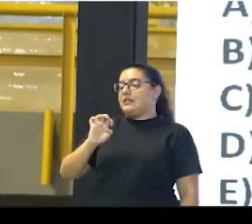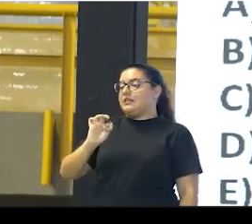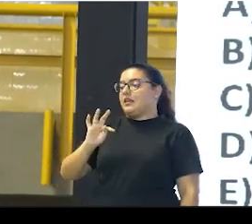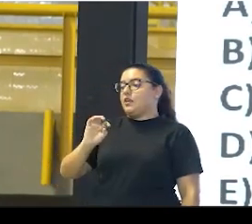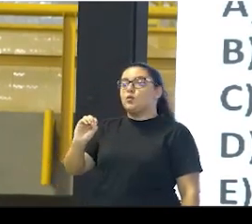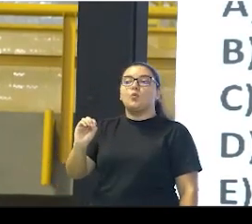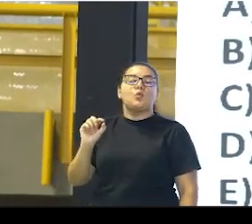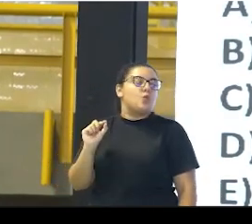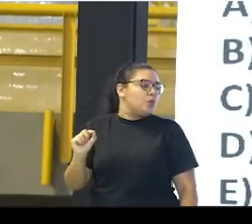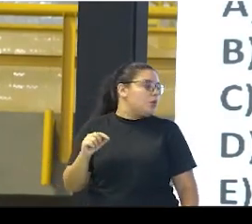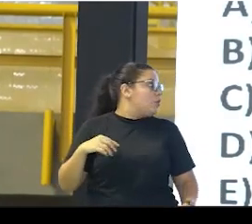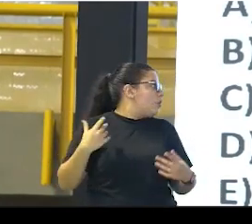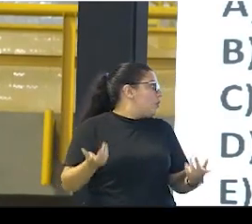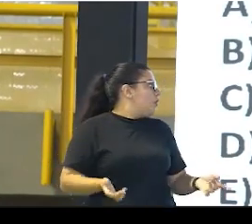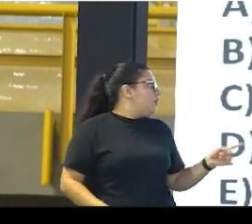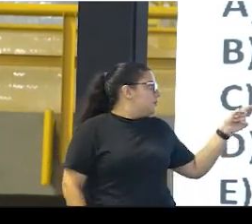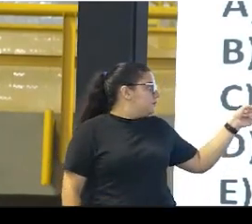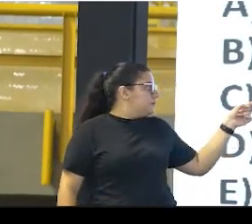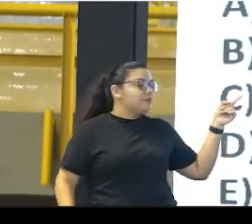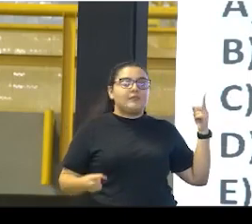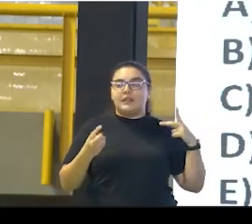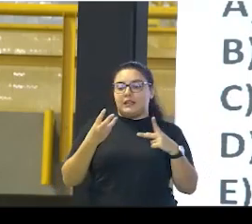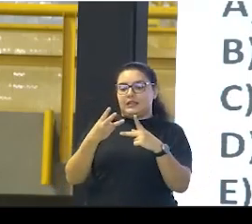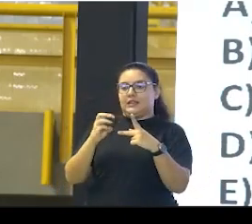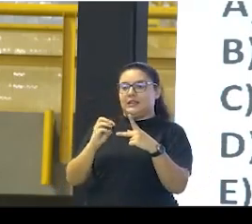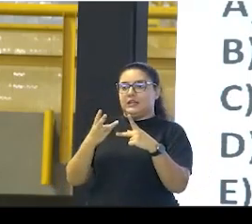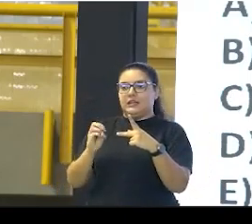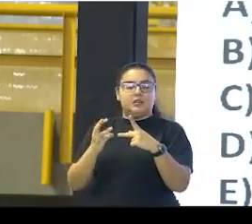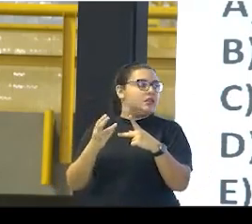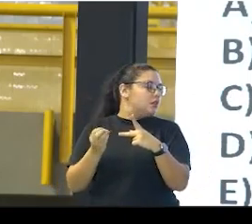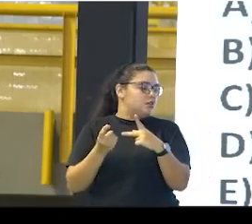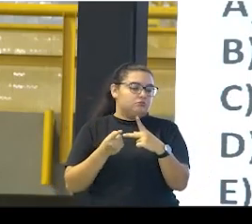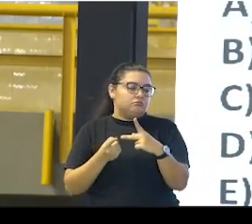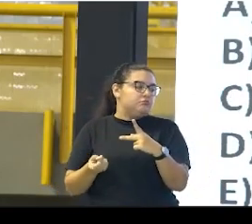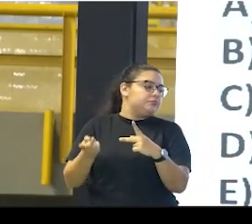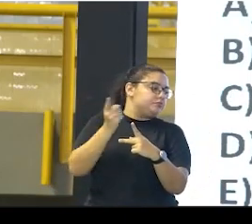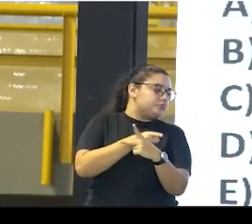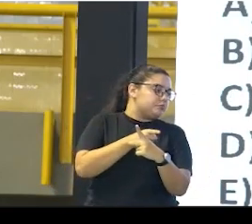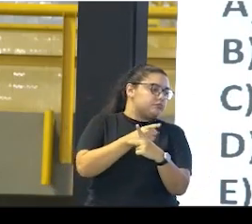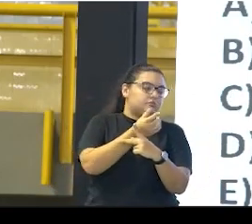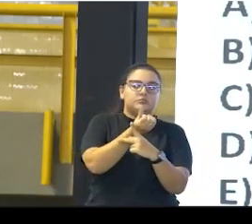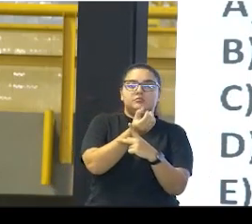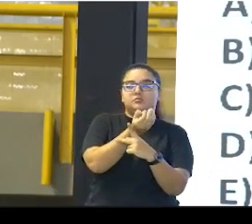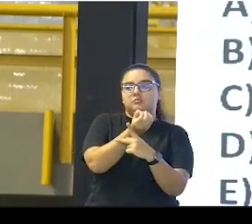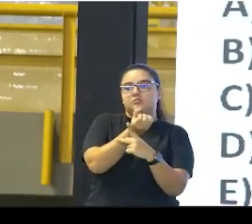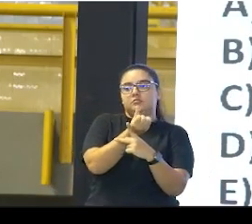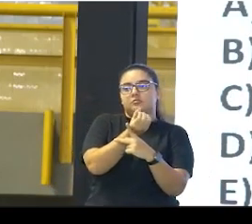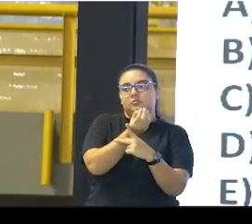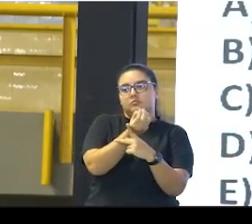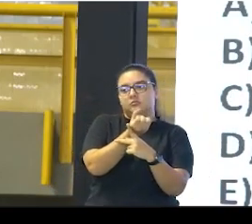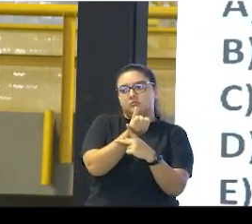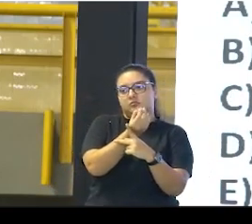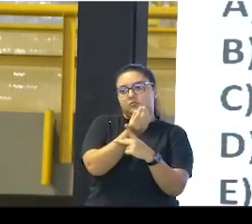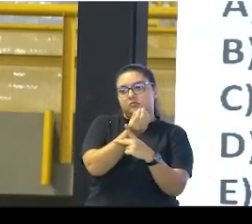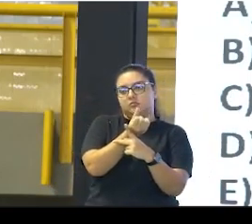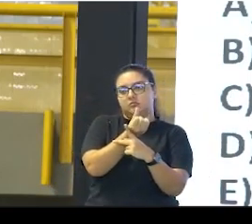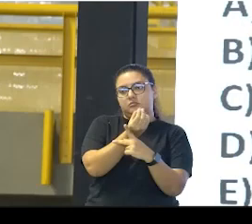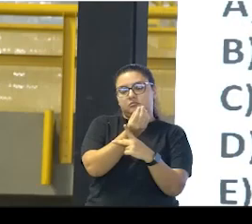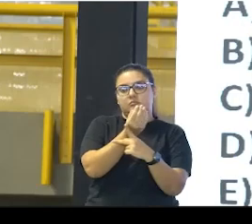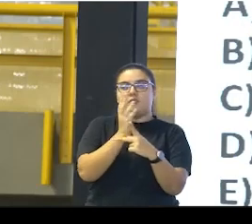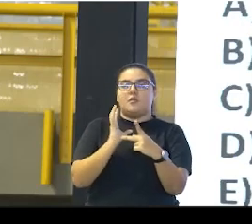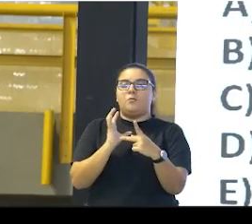da hipotenusa. Gente, isso aqui é muito importante. Inclusive na física, você tem um